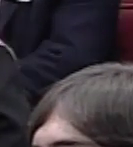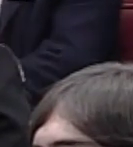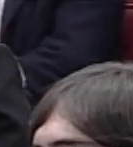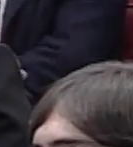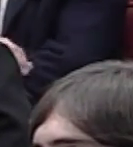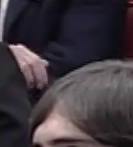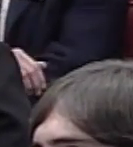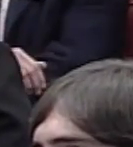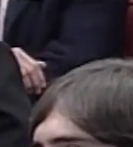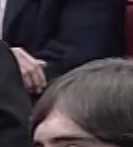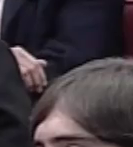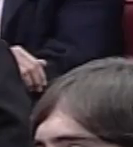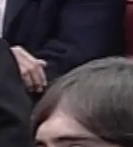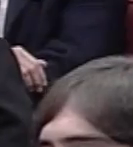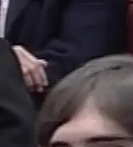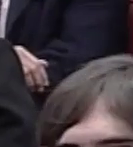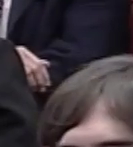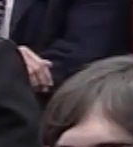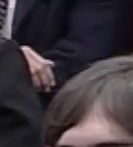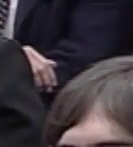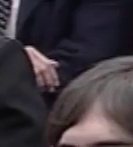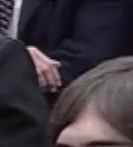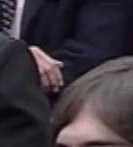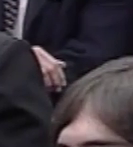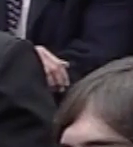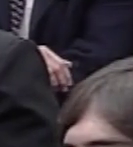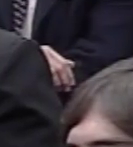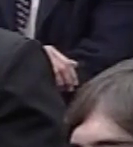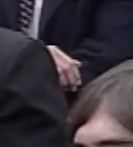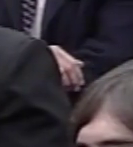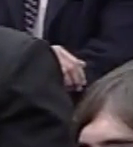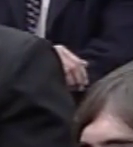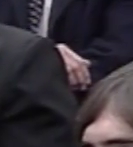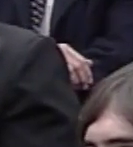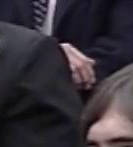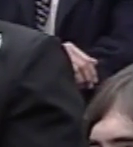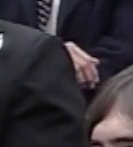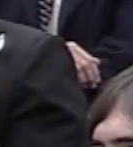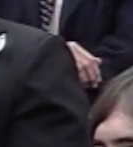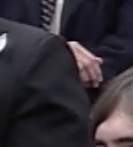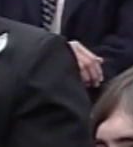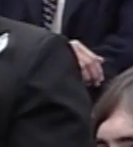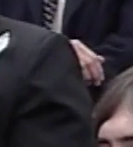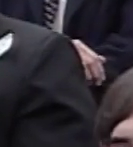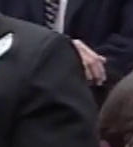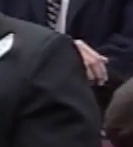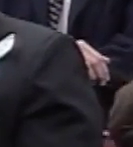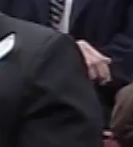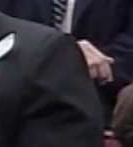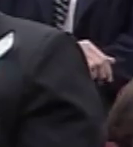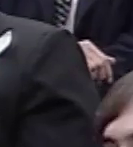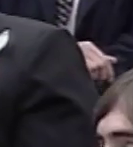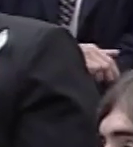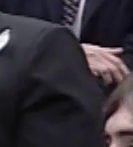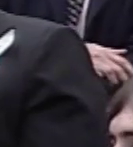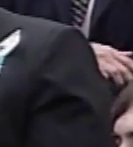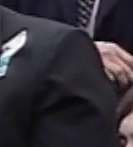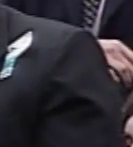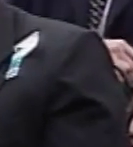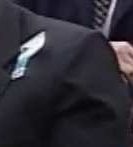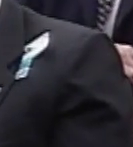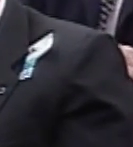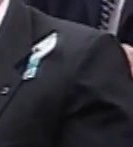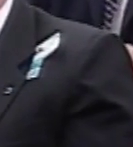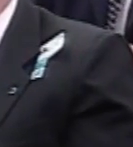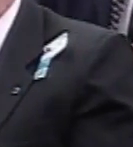que representa, na verdade, exatamente a presidência da República, que impetrou justamente a